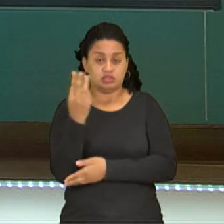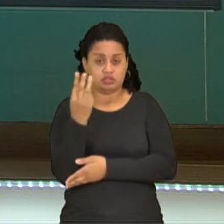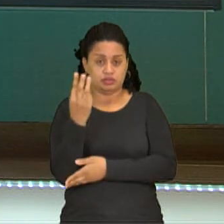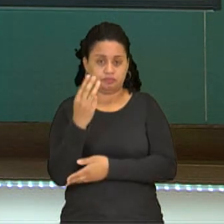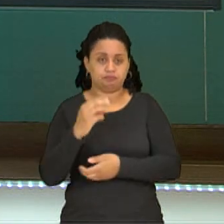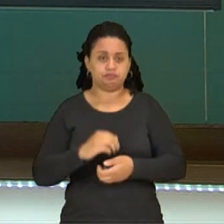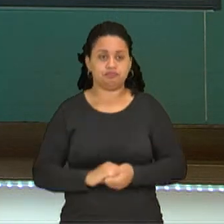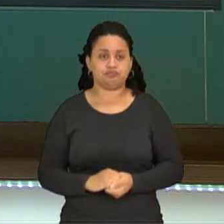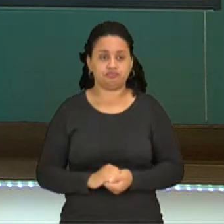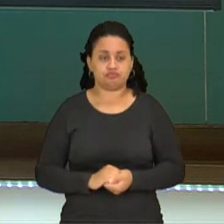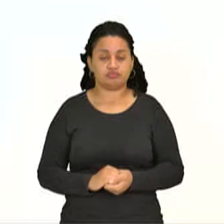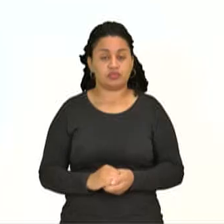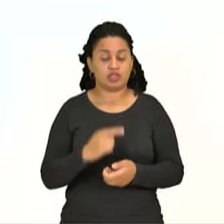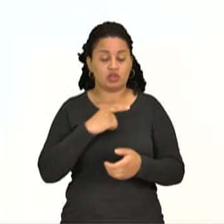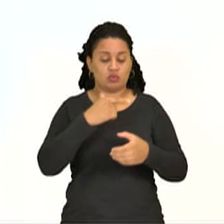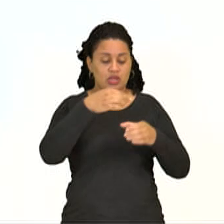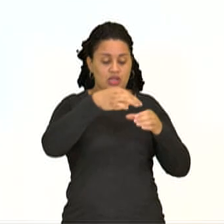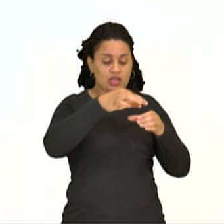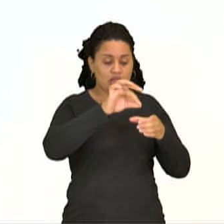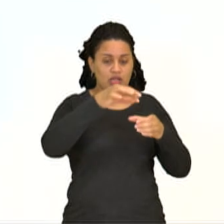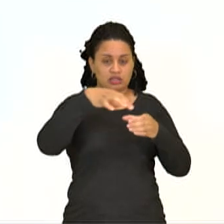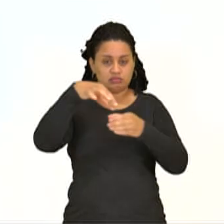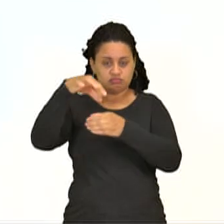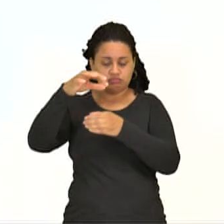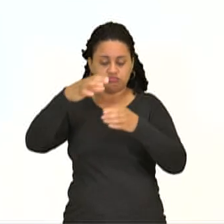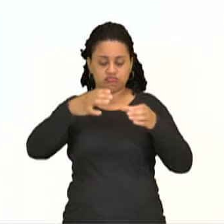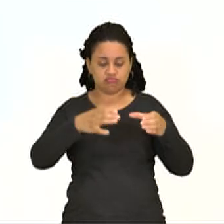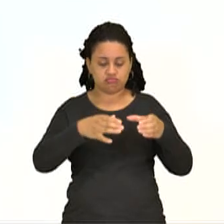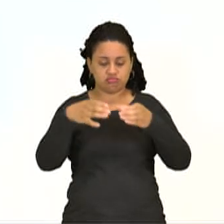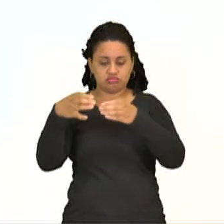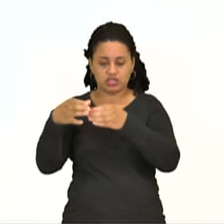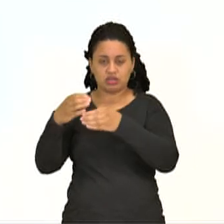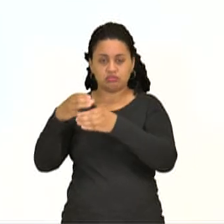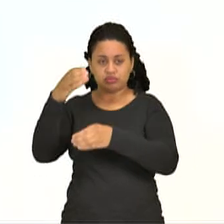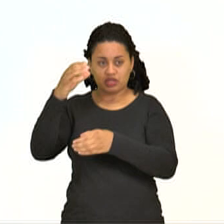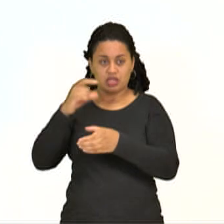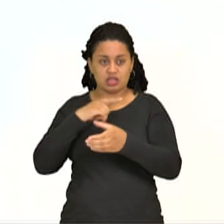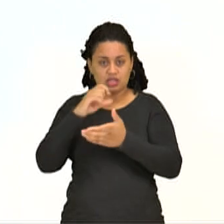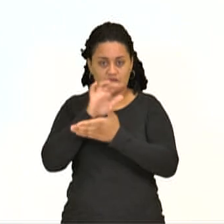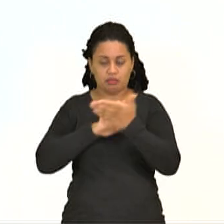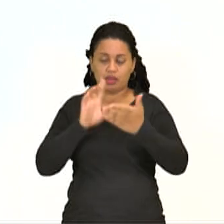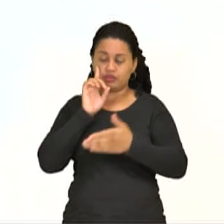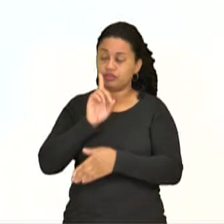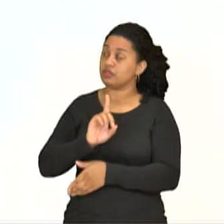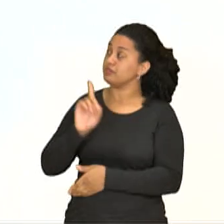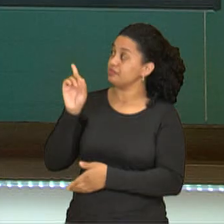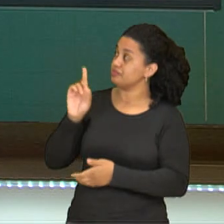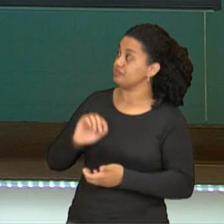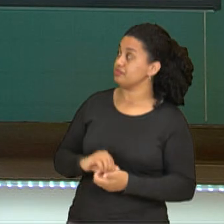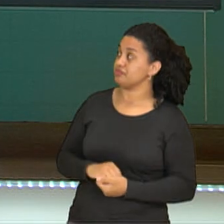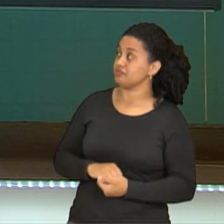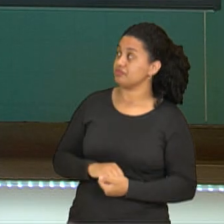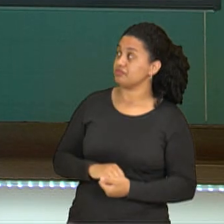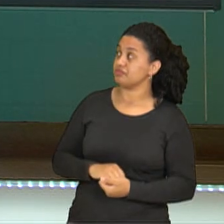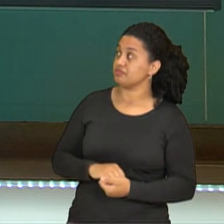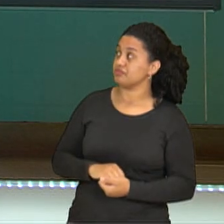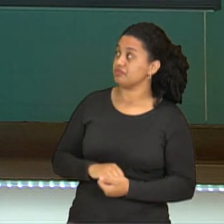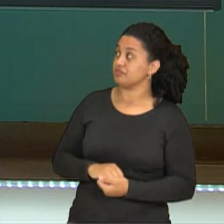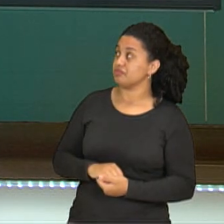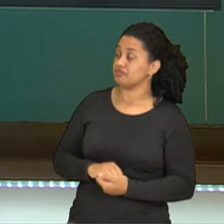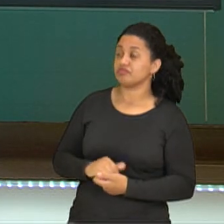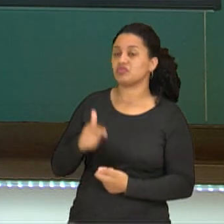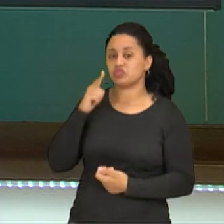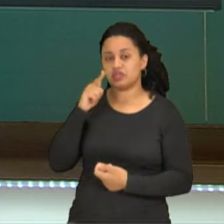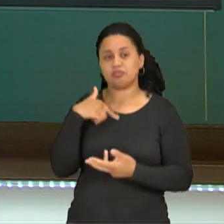agora, 2 latas têm forma cilíndrica, conforme mostra essa figura. Ó, já dá para ver, são cilindros